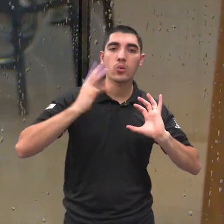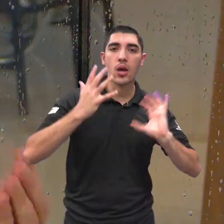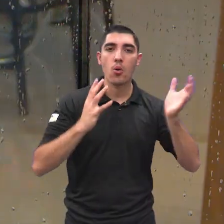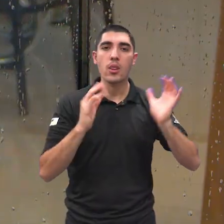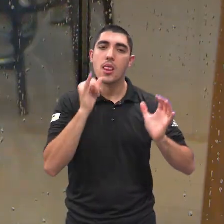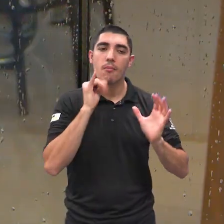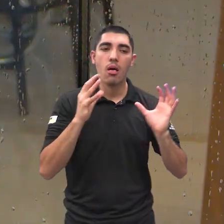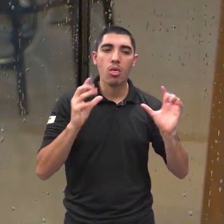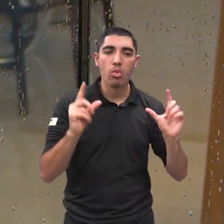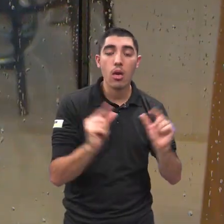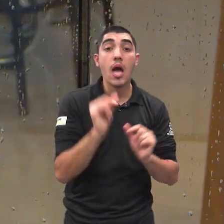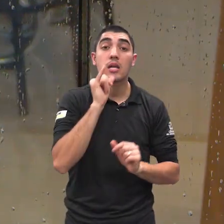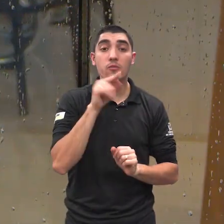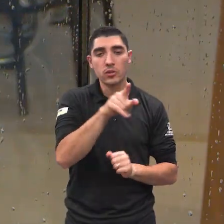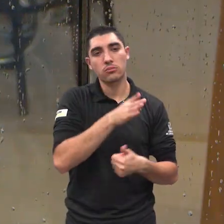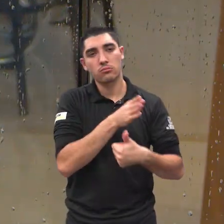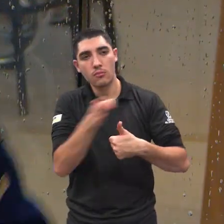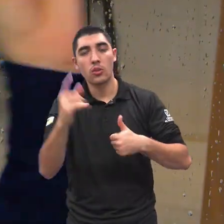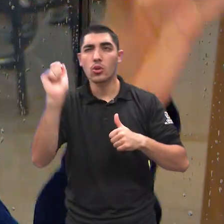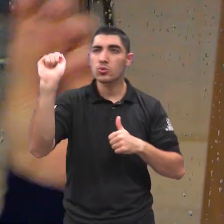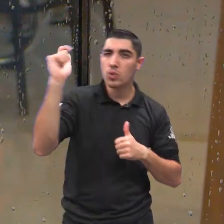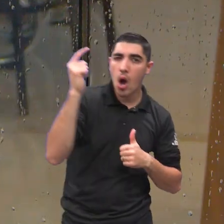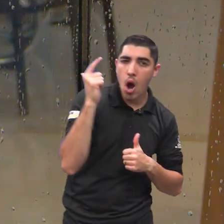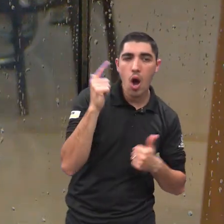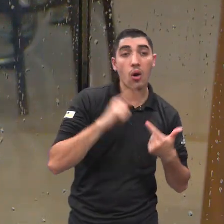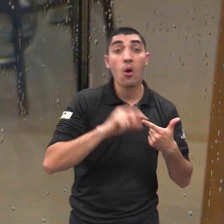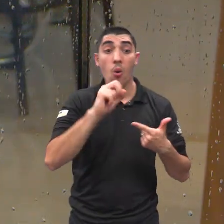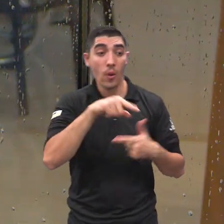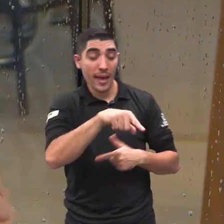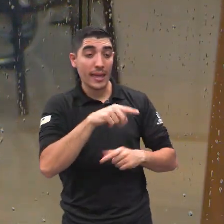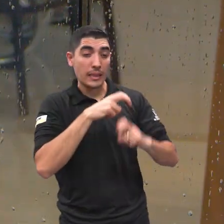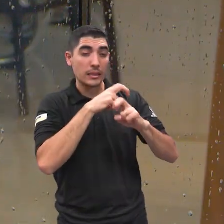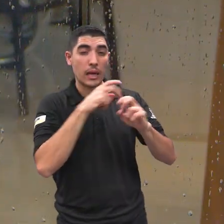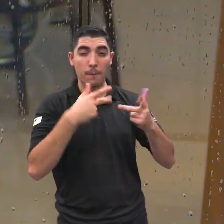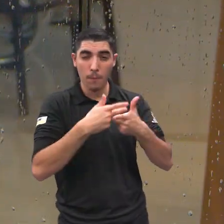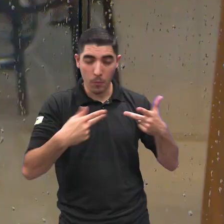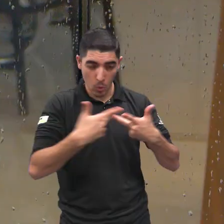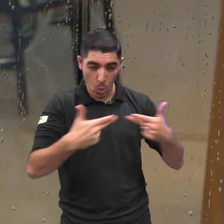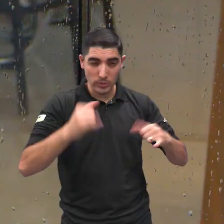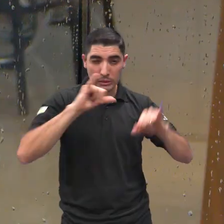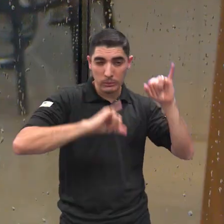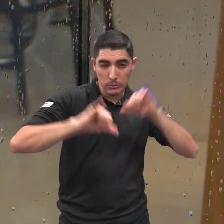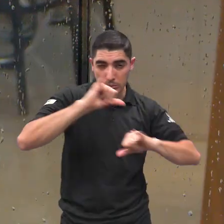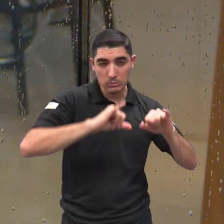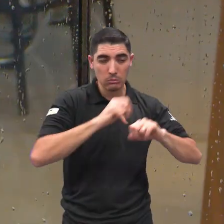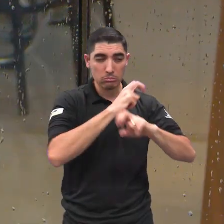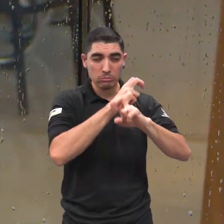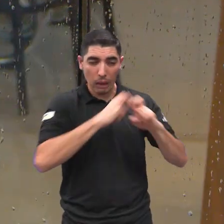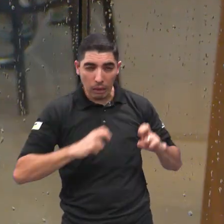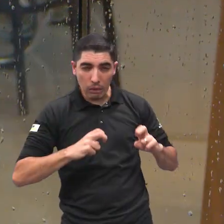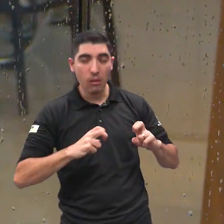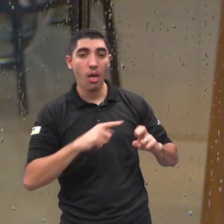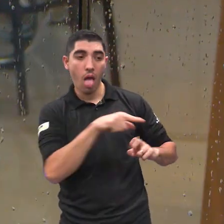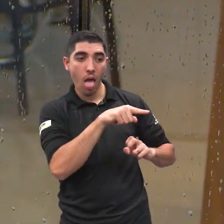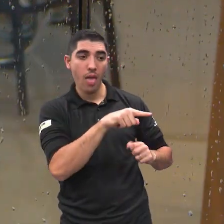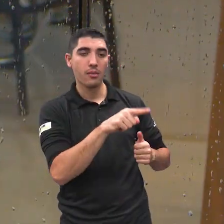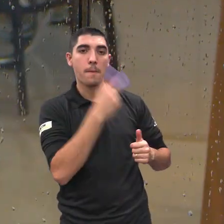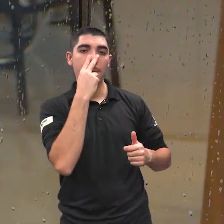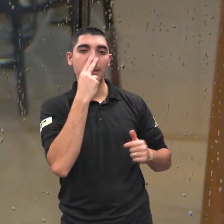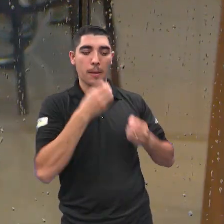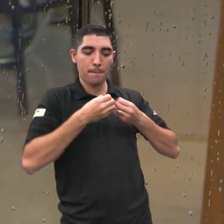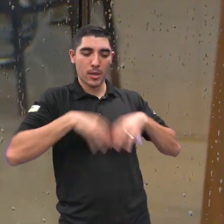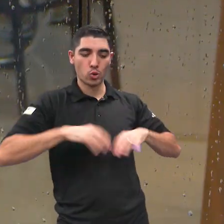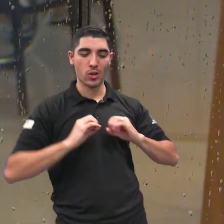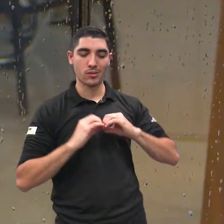cada lesãozinha que a gente passa, às vezes de tomar sol, ou às vezes entra em contato com algum produto químico, tudo isso vai dando mais desafios para essas células